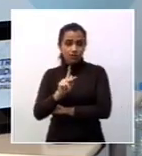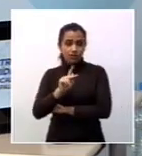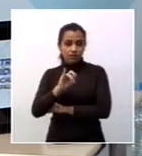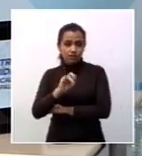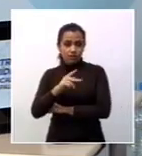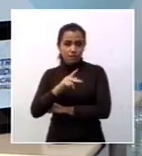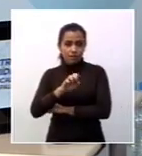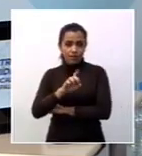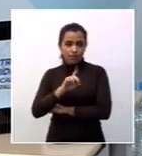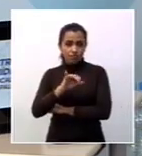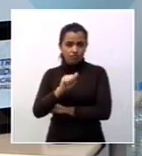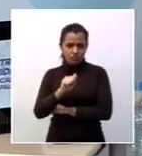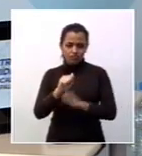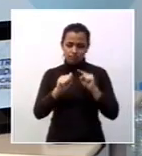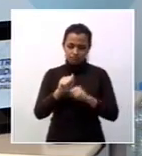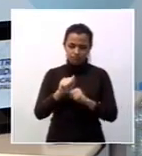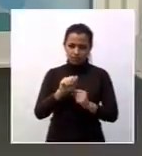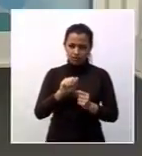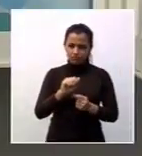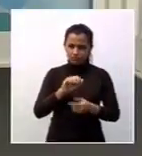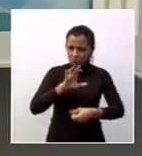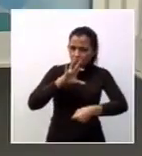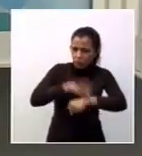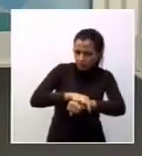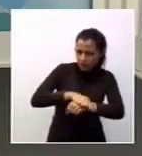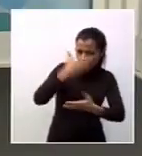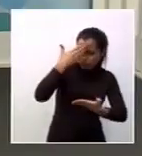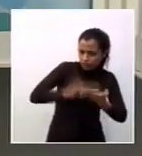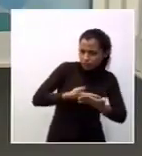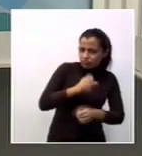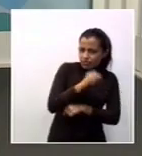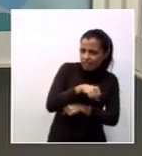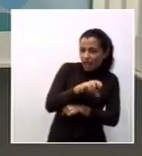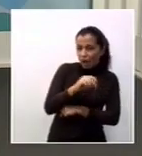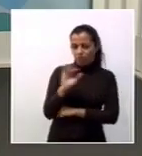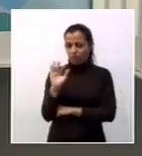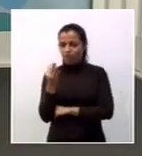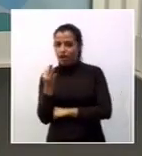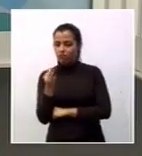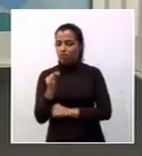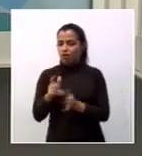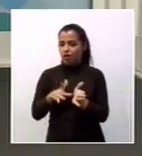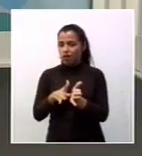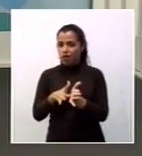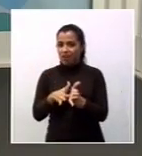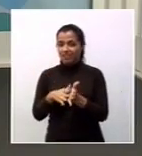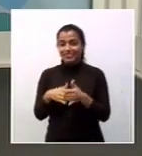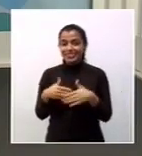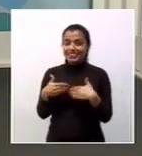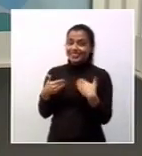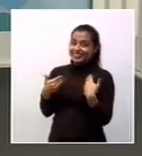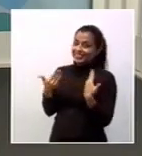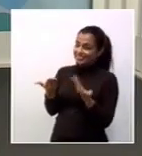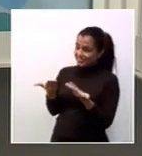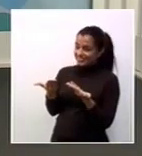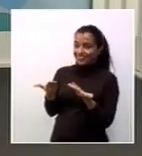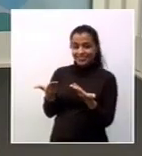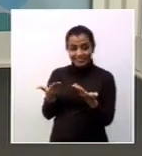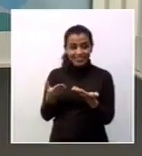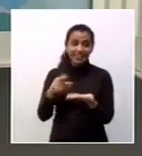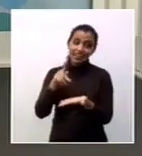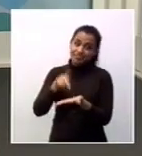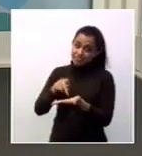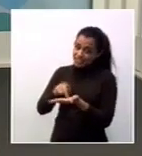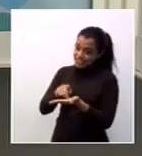fake news. O Wikipédia é um assunto que a gente sempre acaba voltando quando fala sobre isso. A